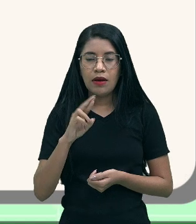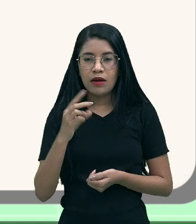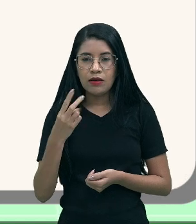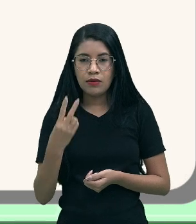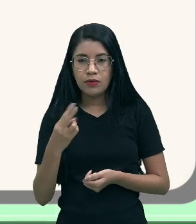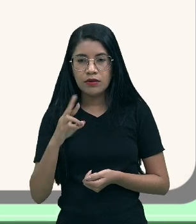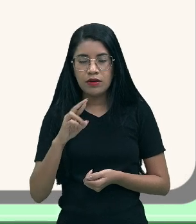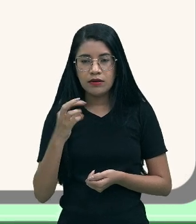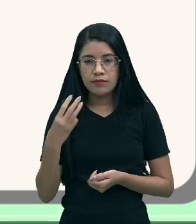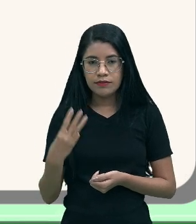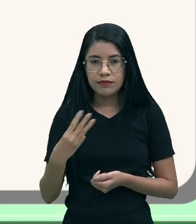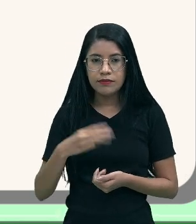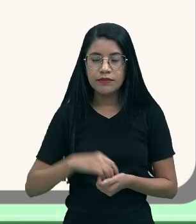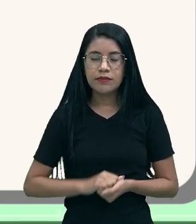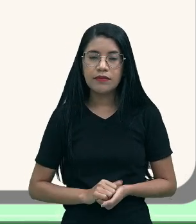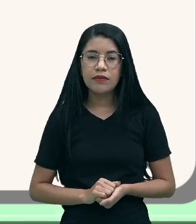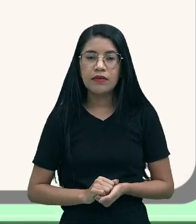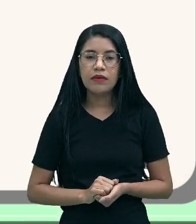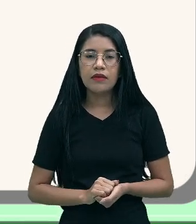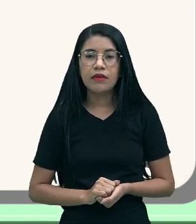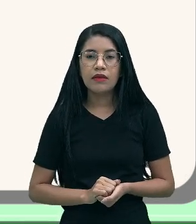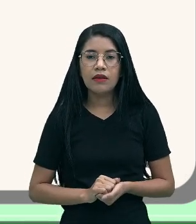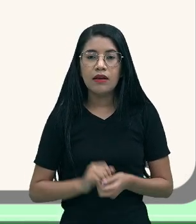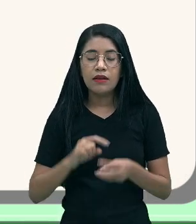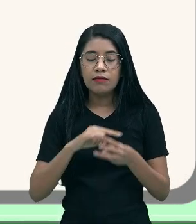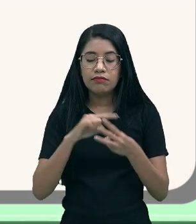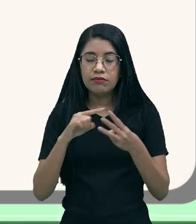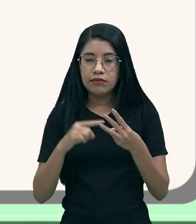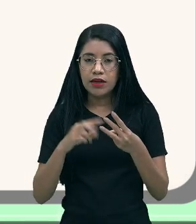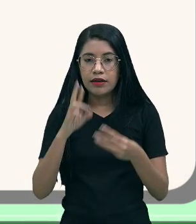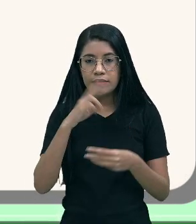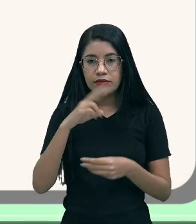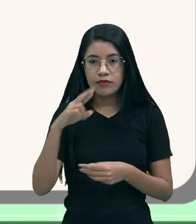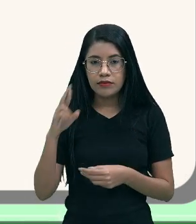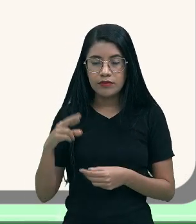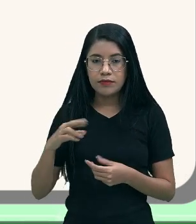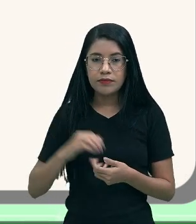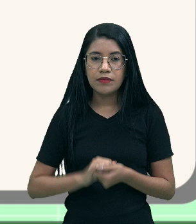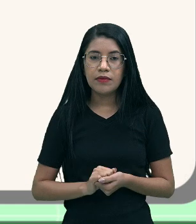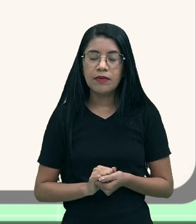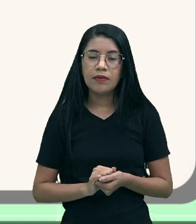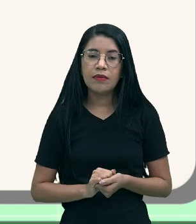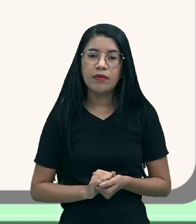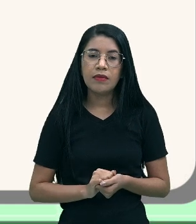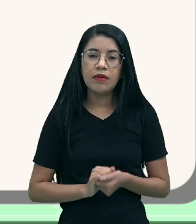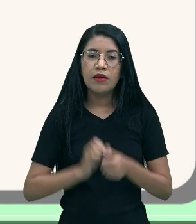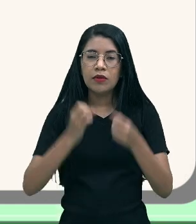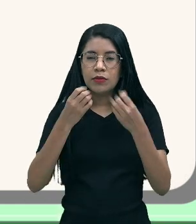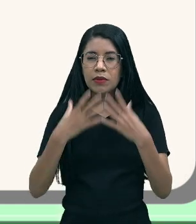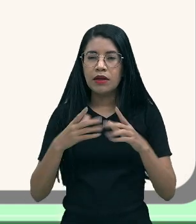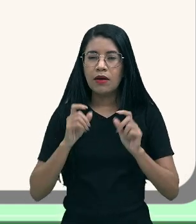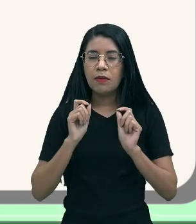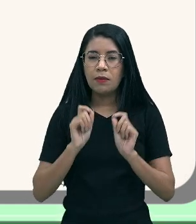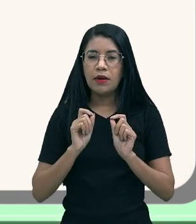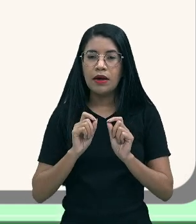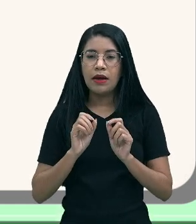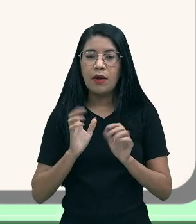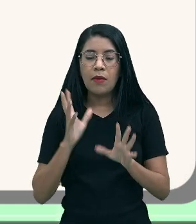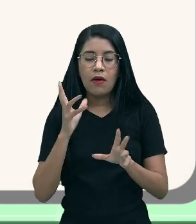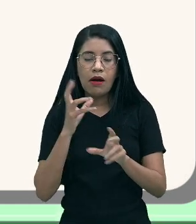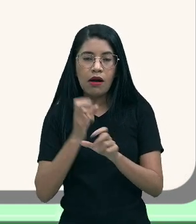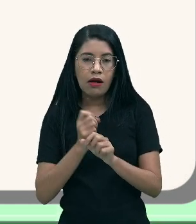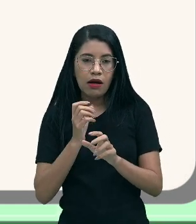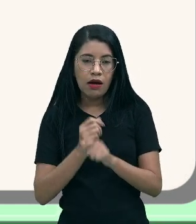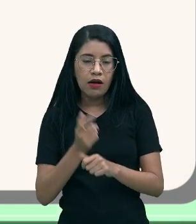e R3, tá certo? 3 resistências no circuito. E aí eu digo o seguinte, olha, para calcular a resistência equivalente de uma